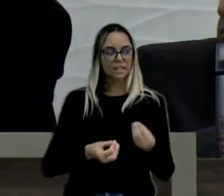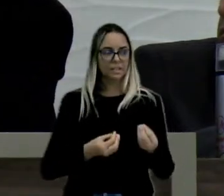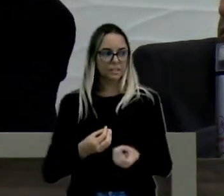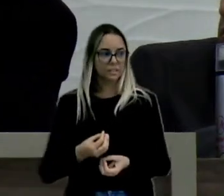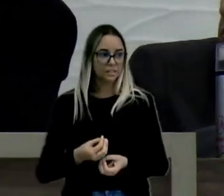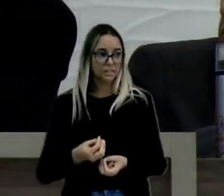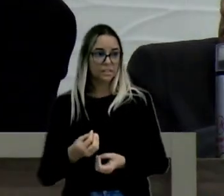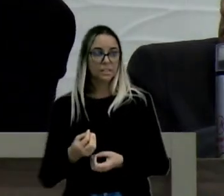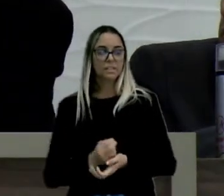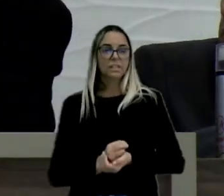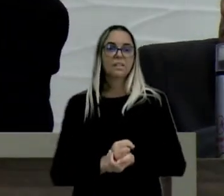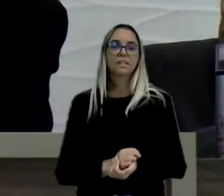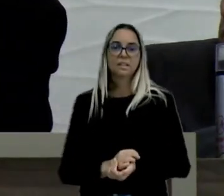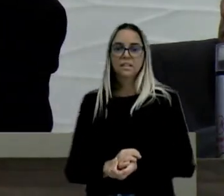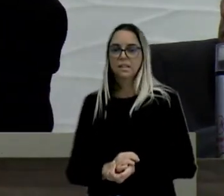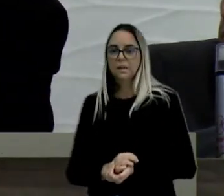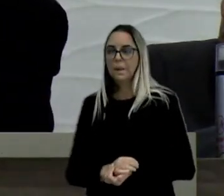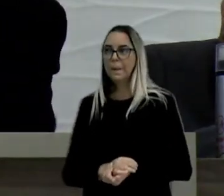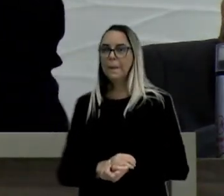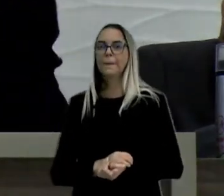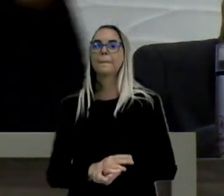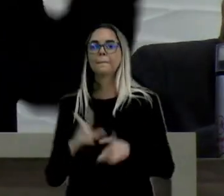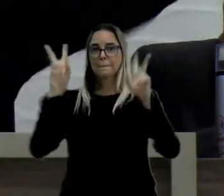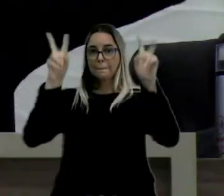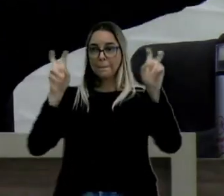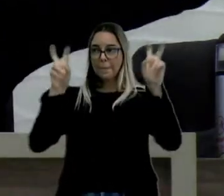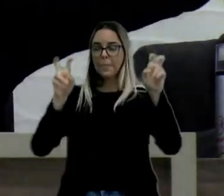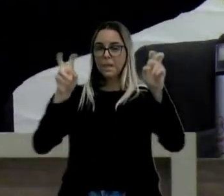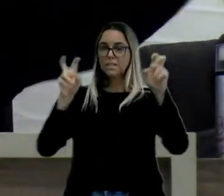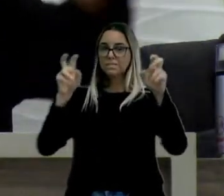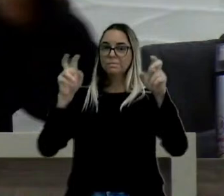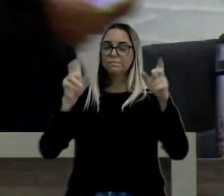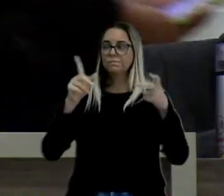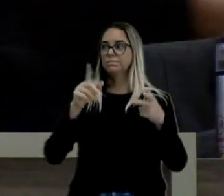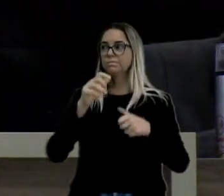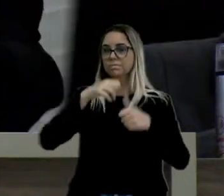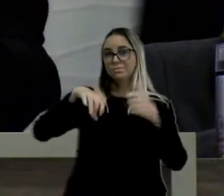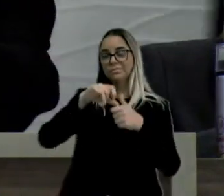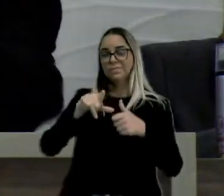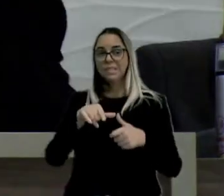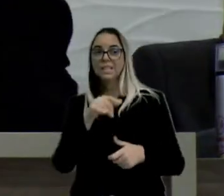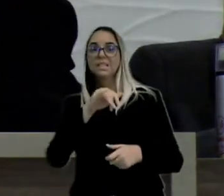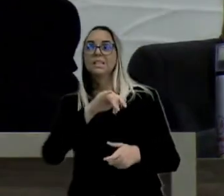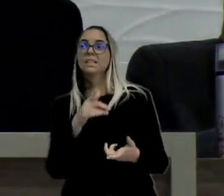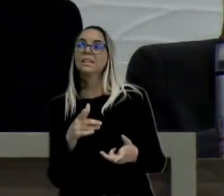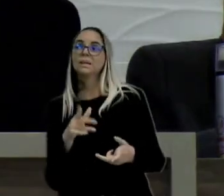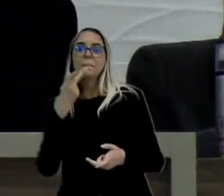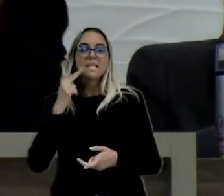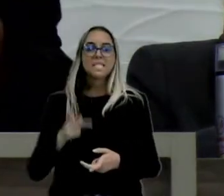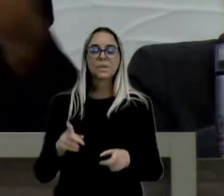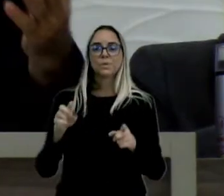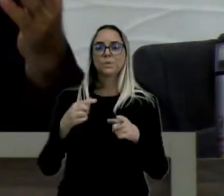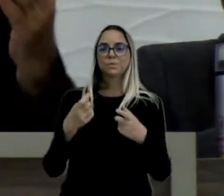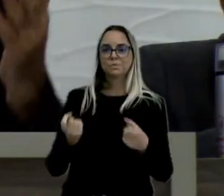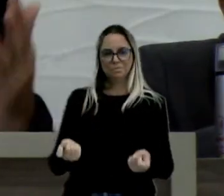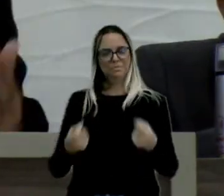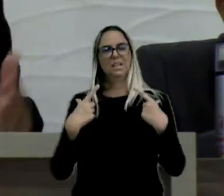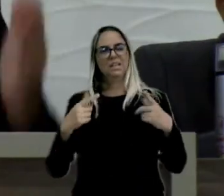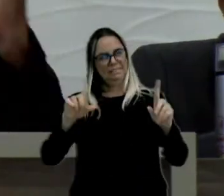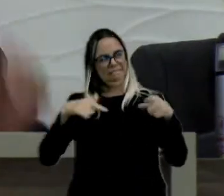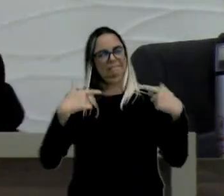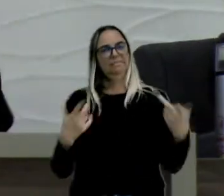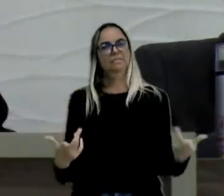assuntos o vereador pezinho Fugiu do assunto eu fui reclamar Ele queria me engolir o vereador João foge do assunto também na mesma hora que o outro